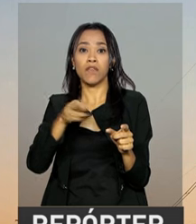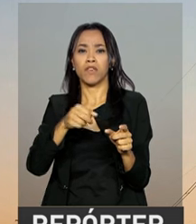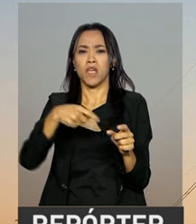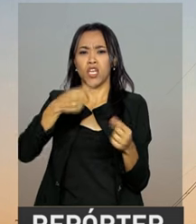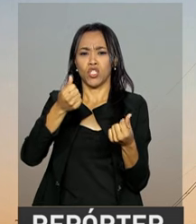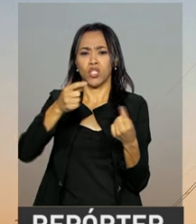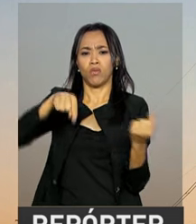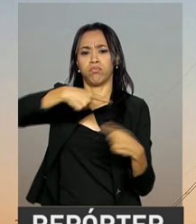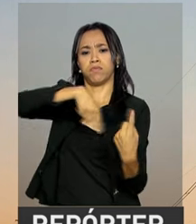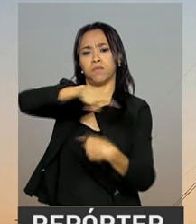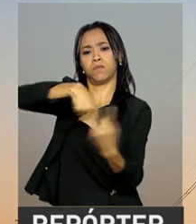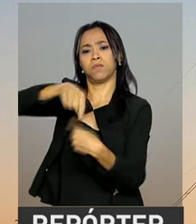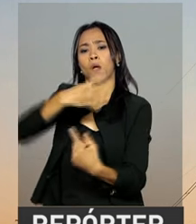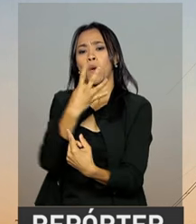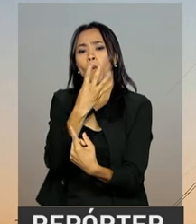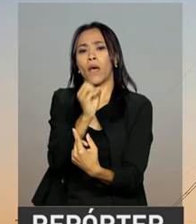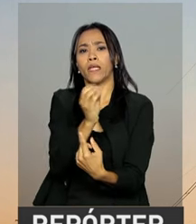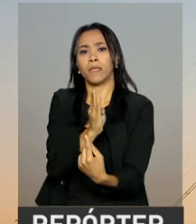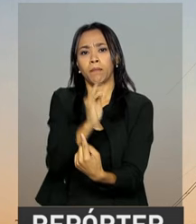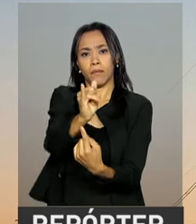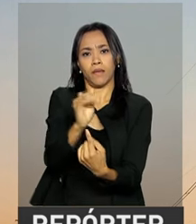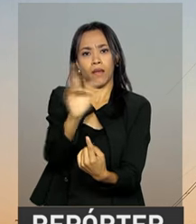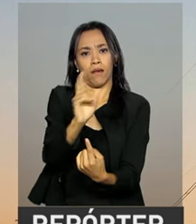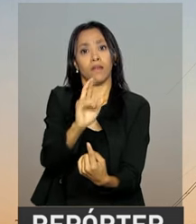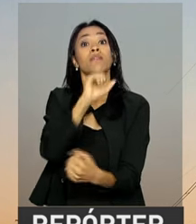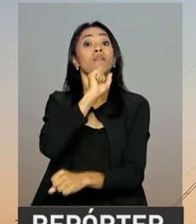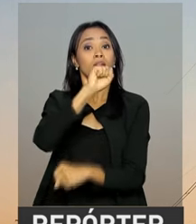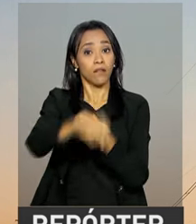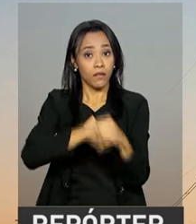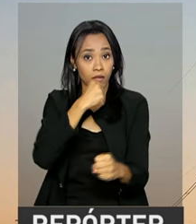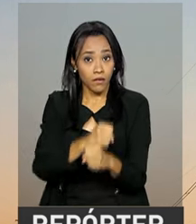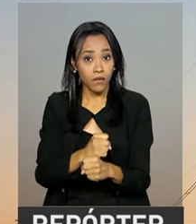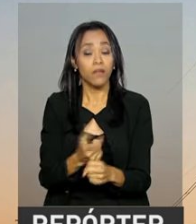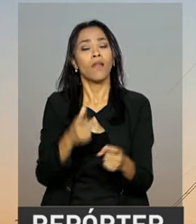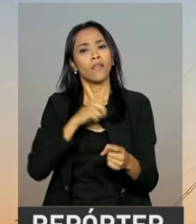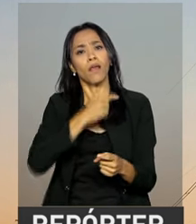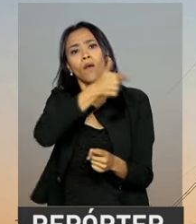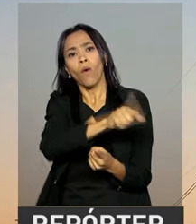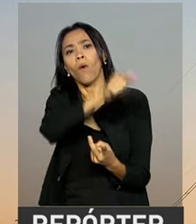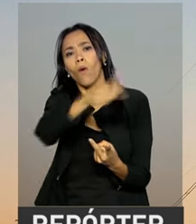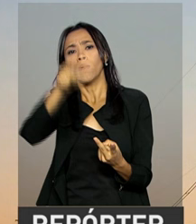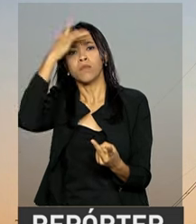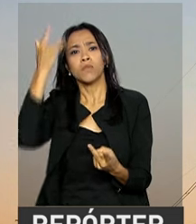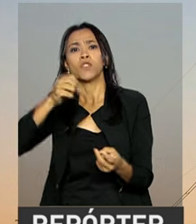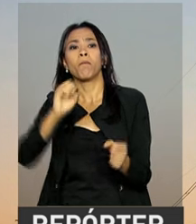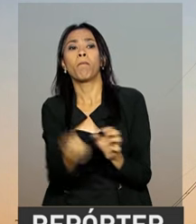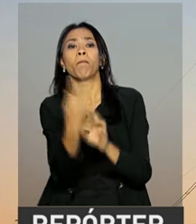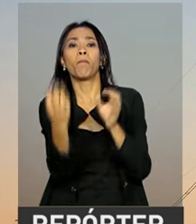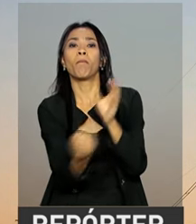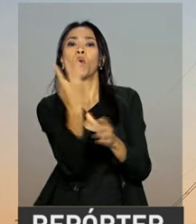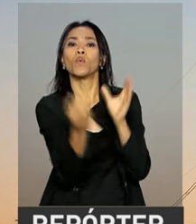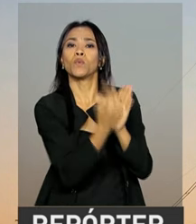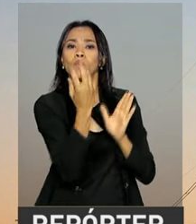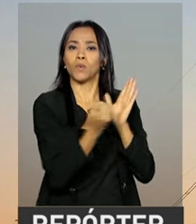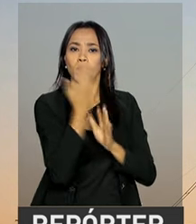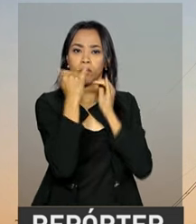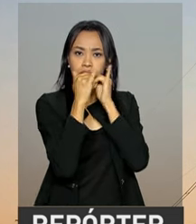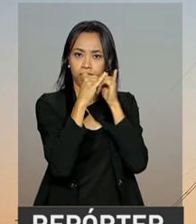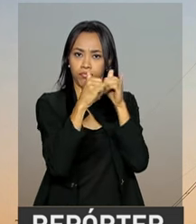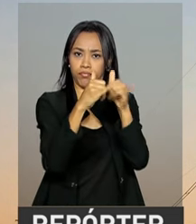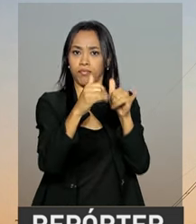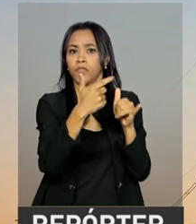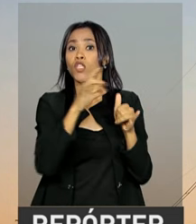deais por ano a 1250 produtores Independentes de energia elétrica registrados na câmara de